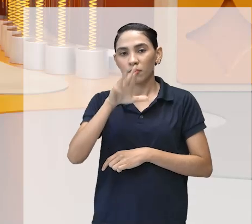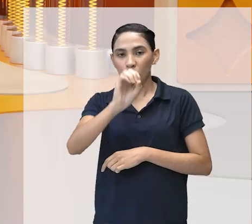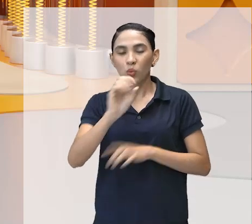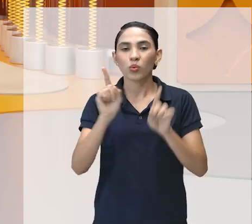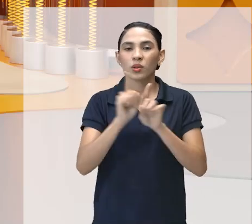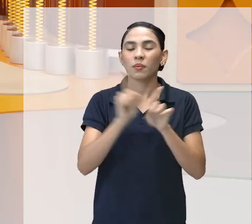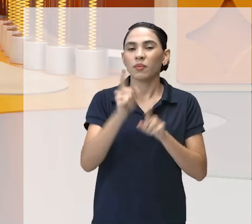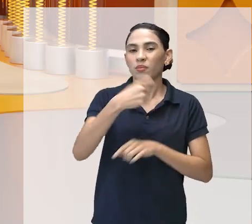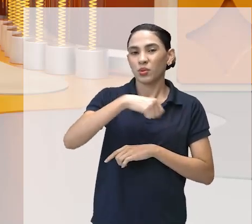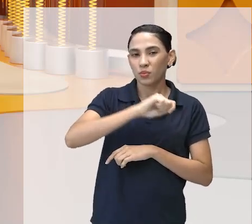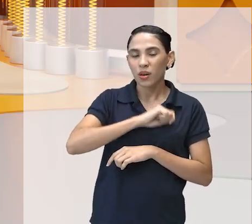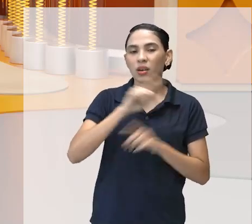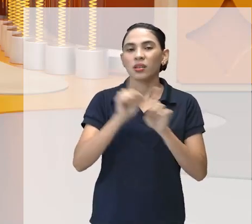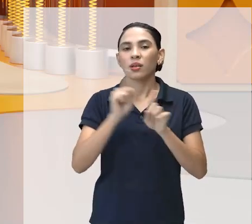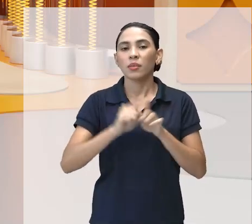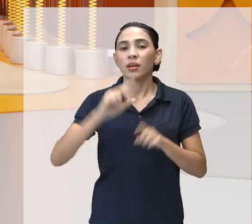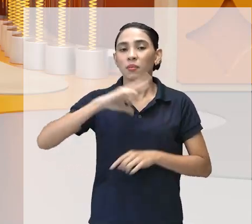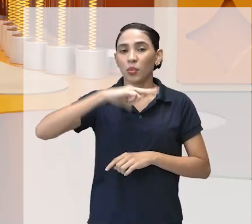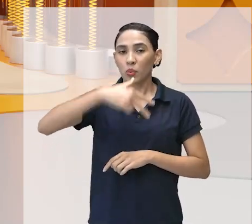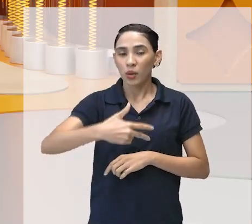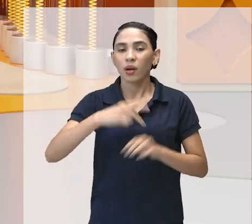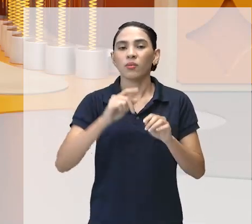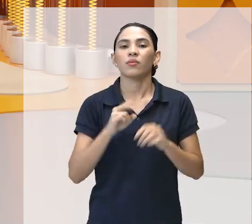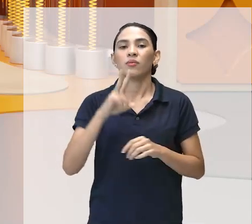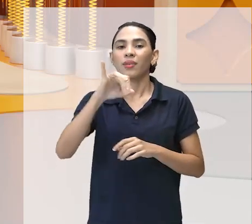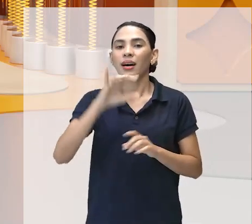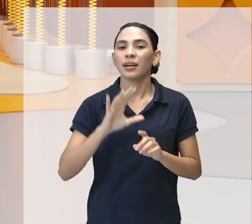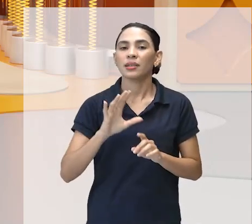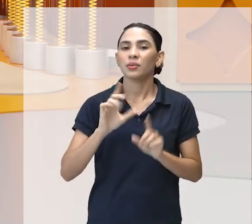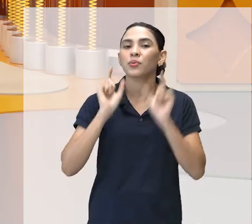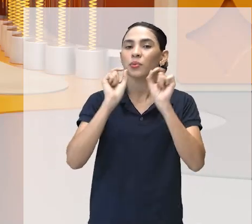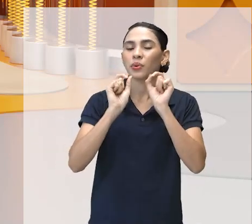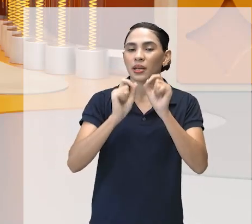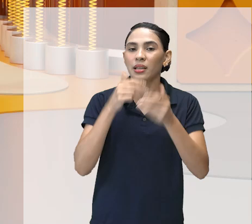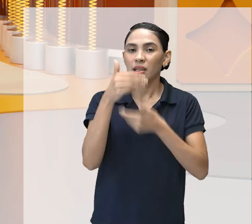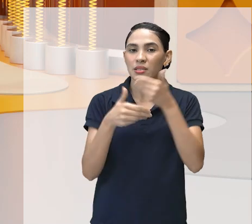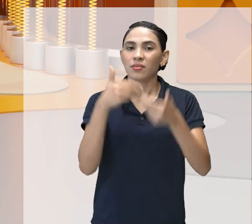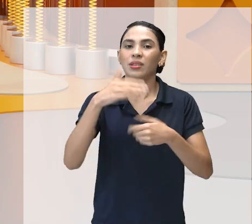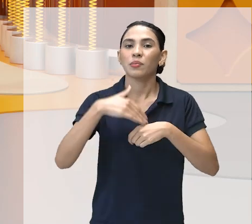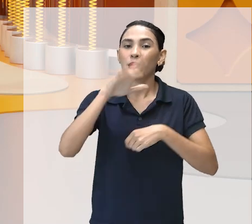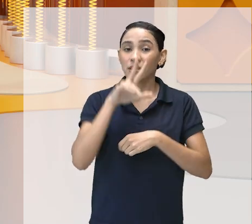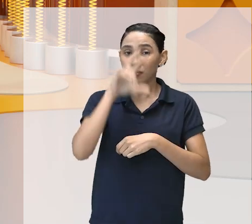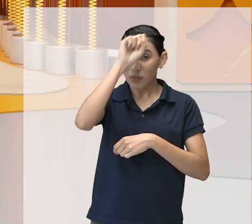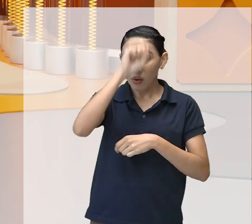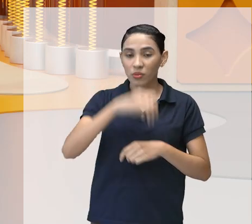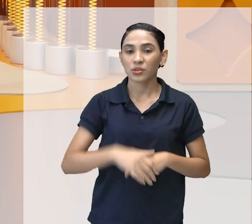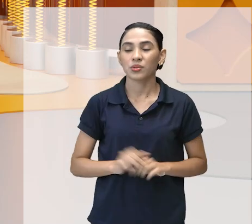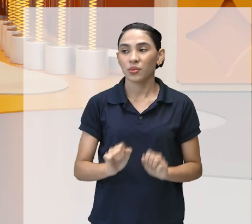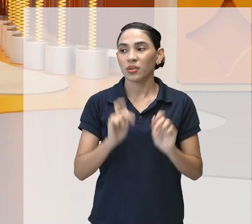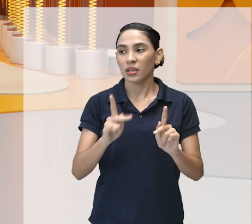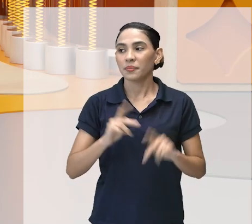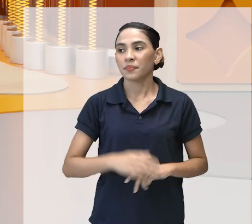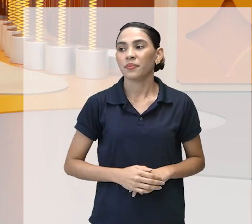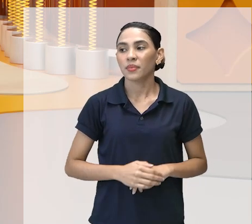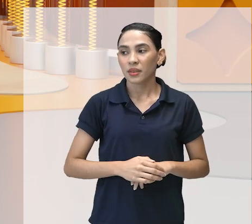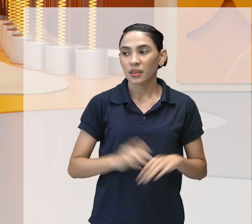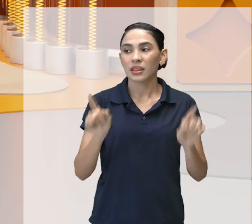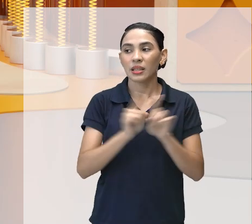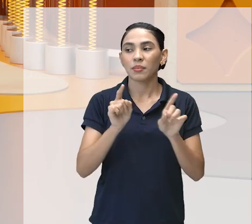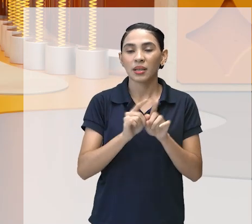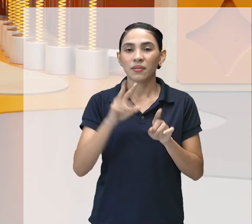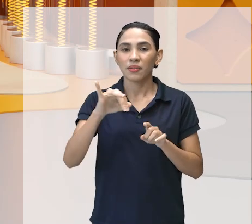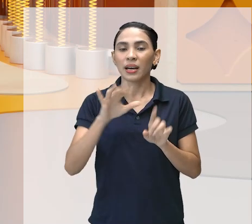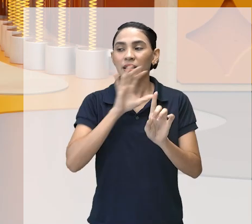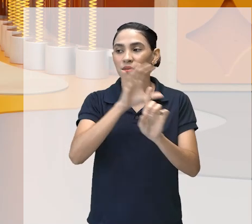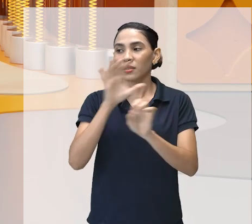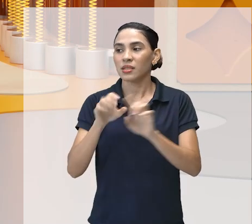da Espanha também, Portugal, acabam, né, se desenvolvendo cada vez mais, tá bom? E isso vai